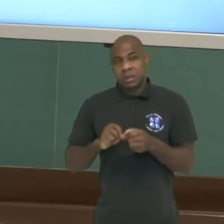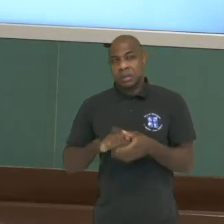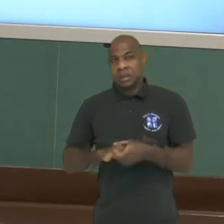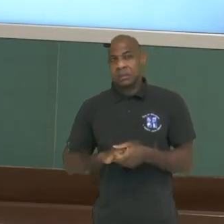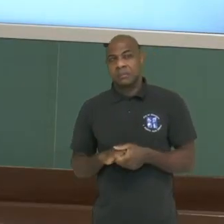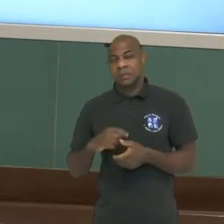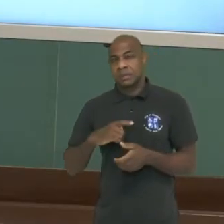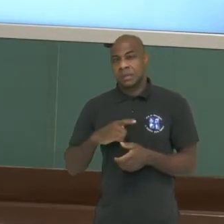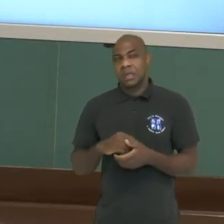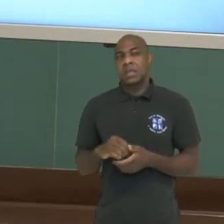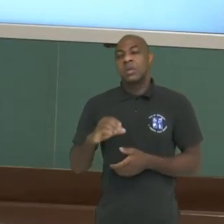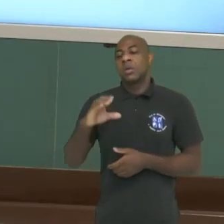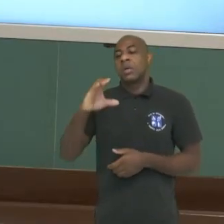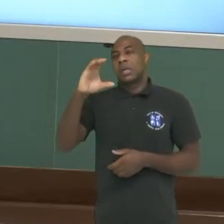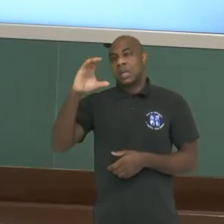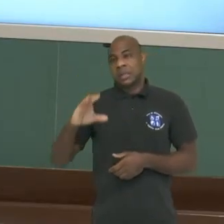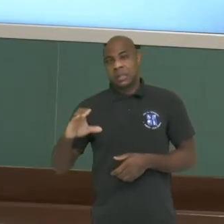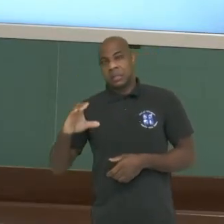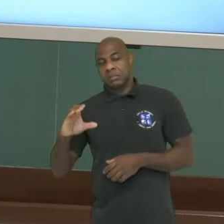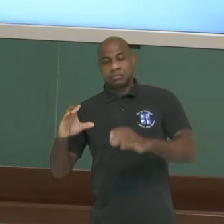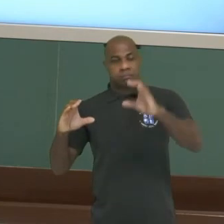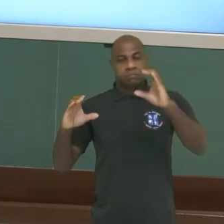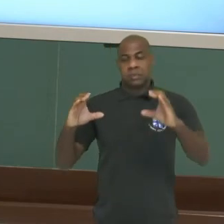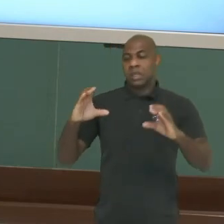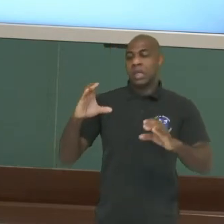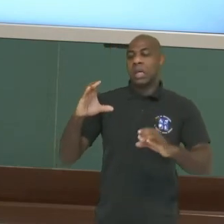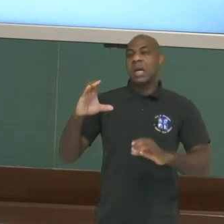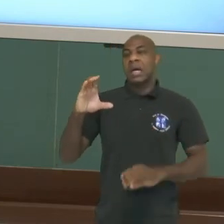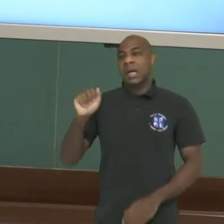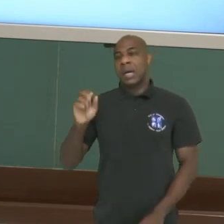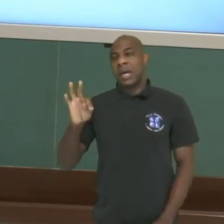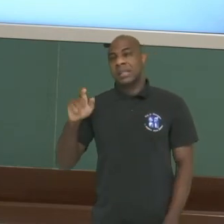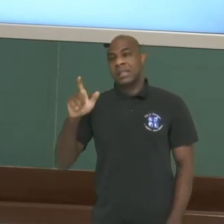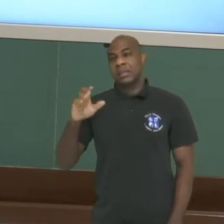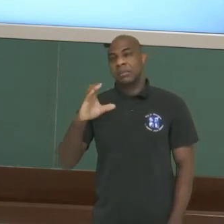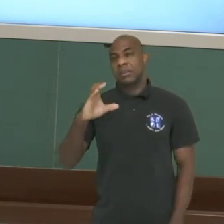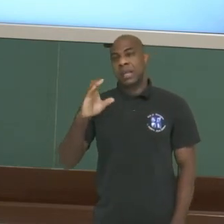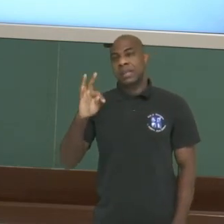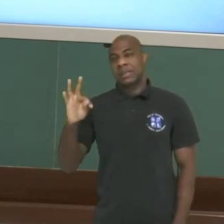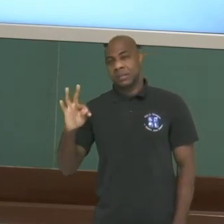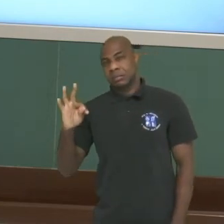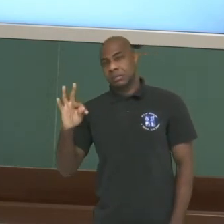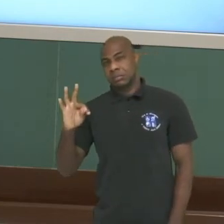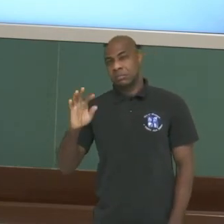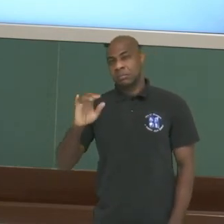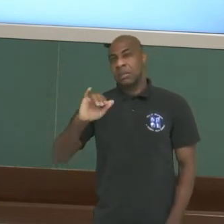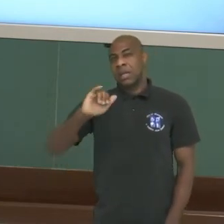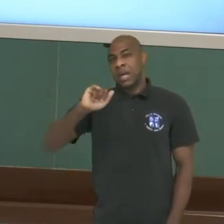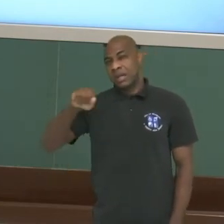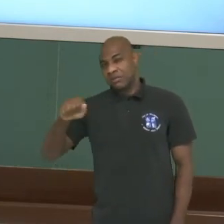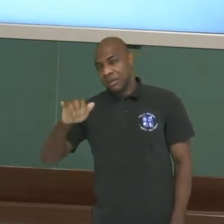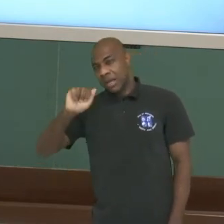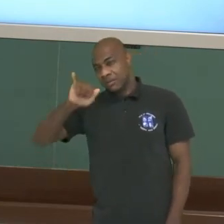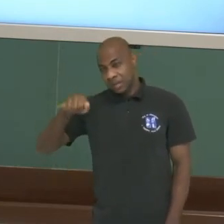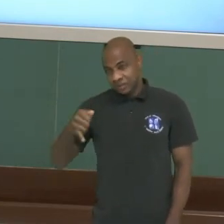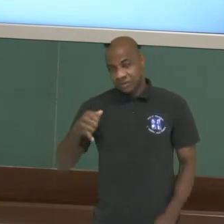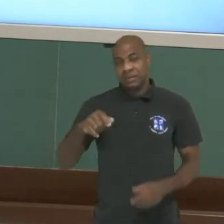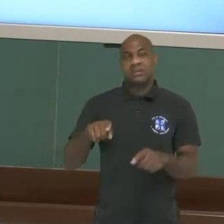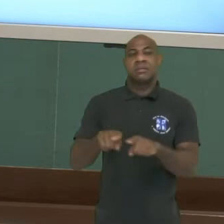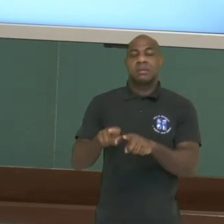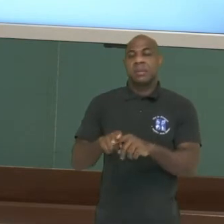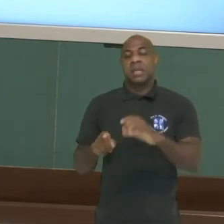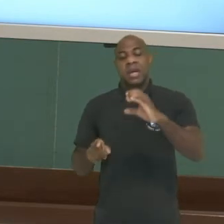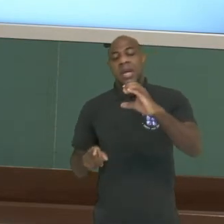cateto oposto e o cateto adjacente. Ou podem usar direto essa formulazinha. Então, portanto,